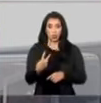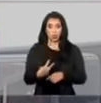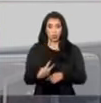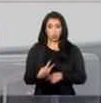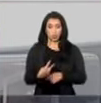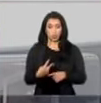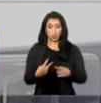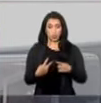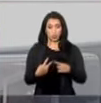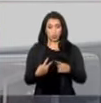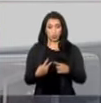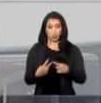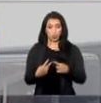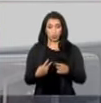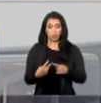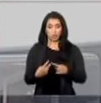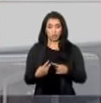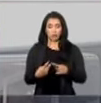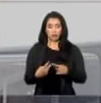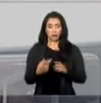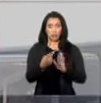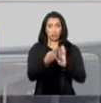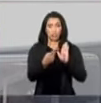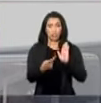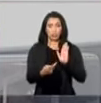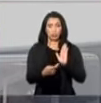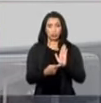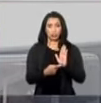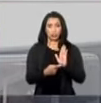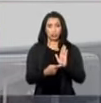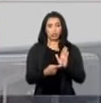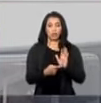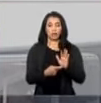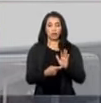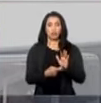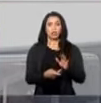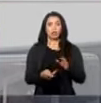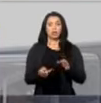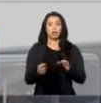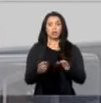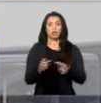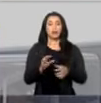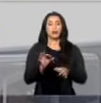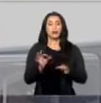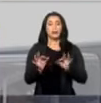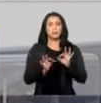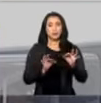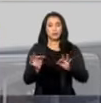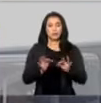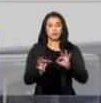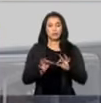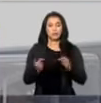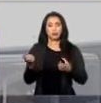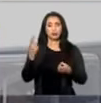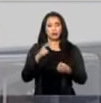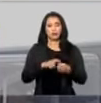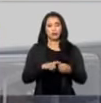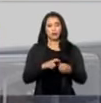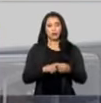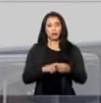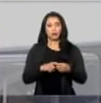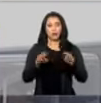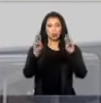que visa a recuperação da Cinemateca Brasileira e da Cinemateca do Museu de Artes Modernas do Rio